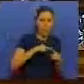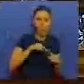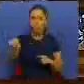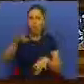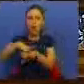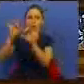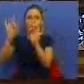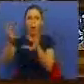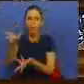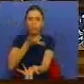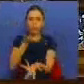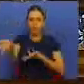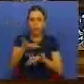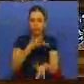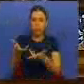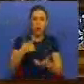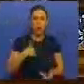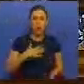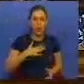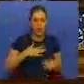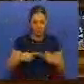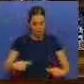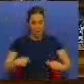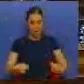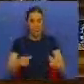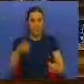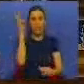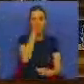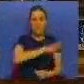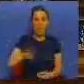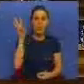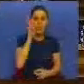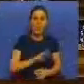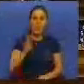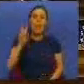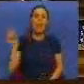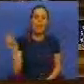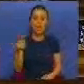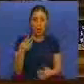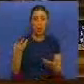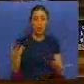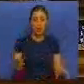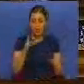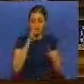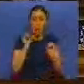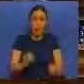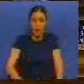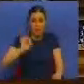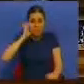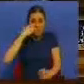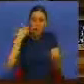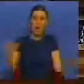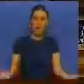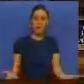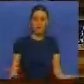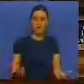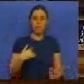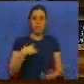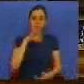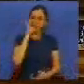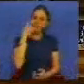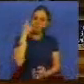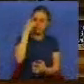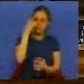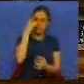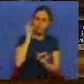os hospitais. De forma a que não estejamos a gastar milhões e milhões de euros para nada. ficamos com a ideia